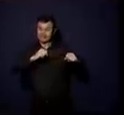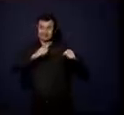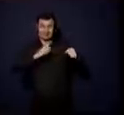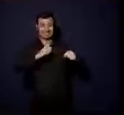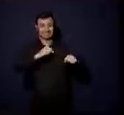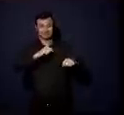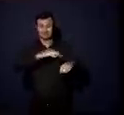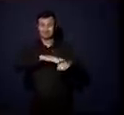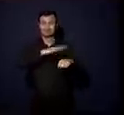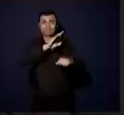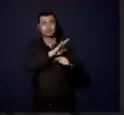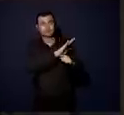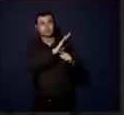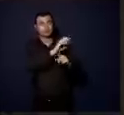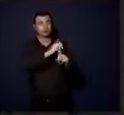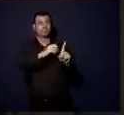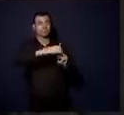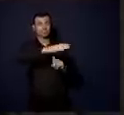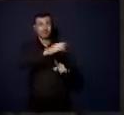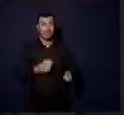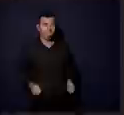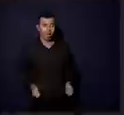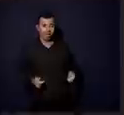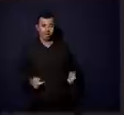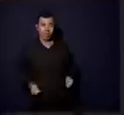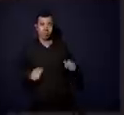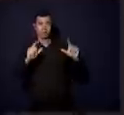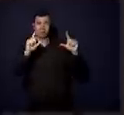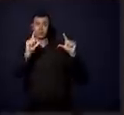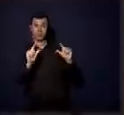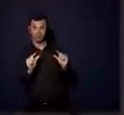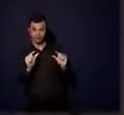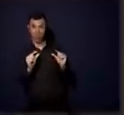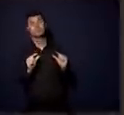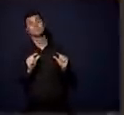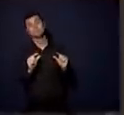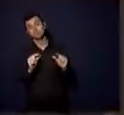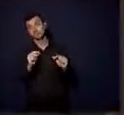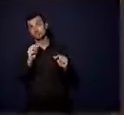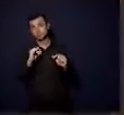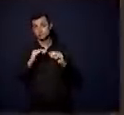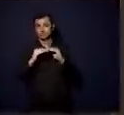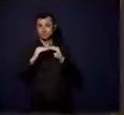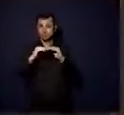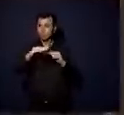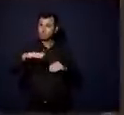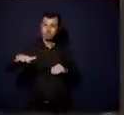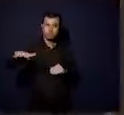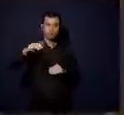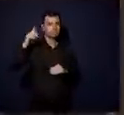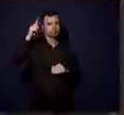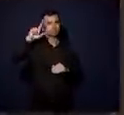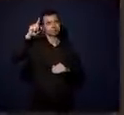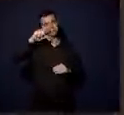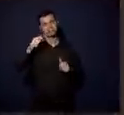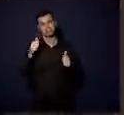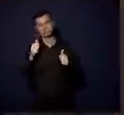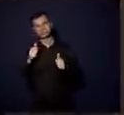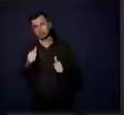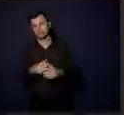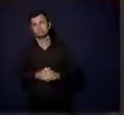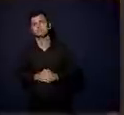prestação de serviço para a sociedade com menor custo possível quando a gente avança nessa linha todos ganham e eu acho que é isso que a gente está fazendo nesse momento